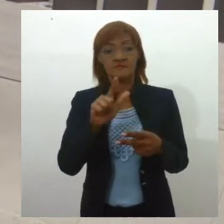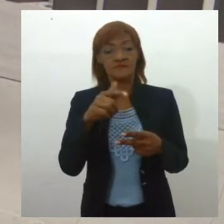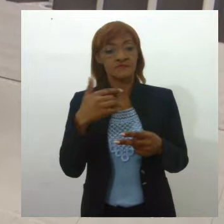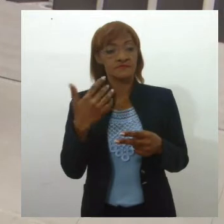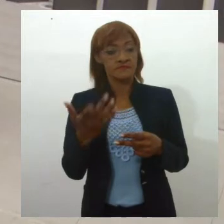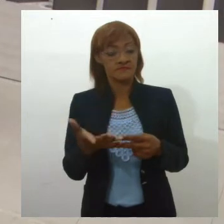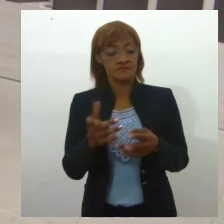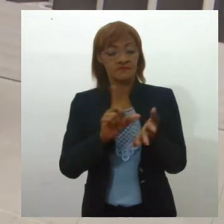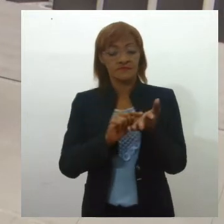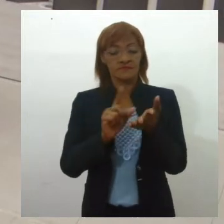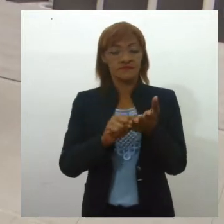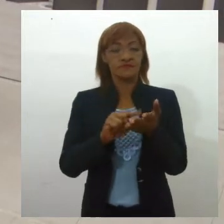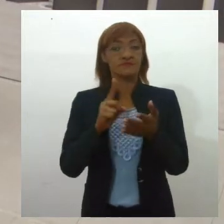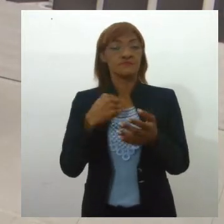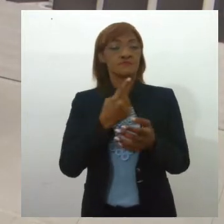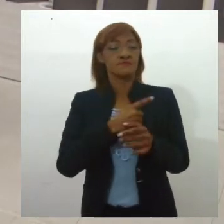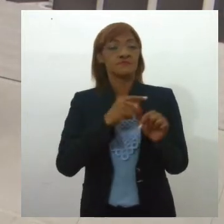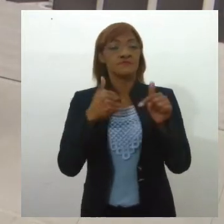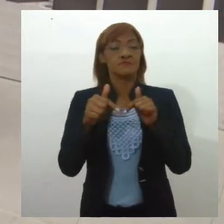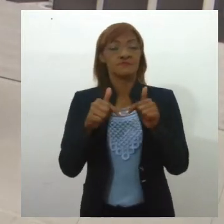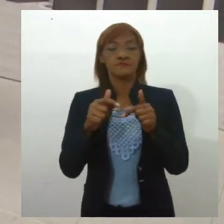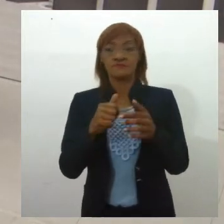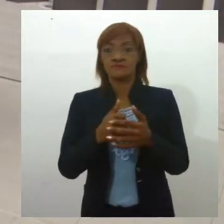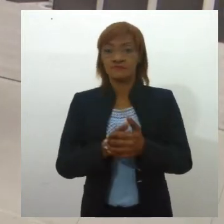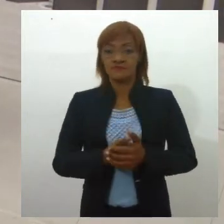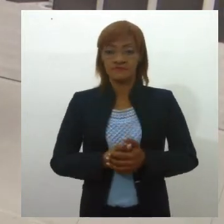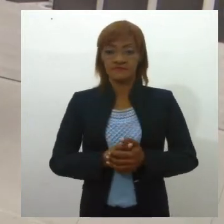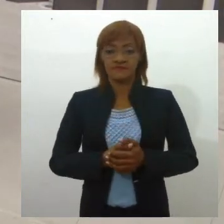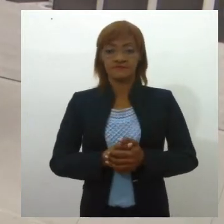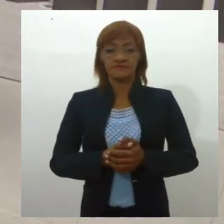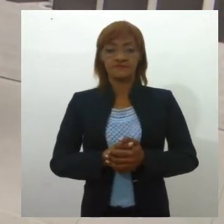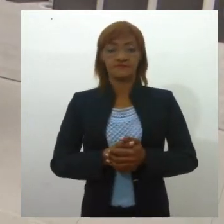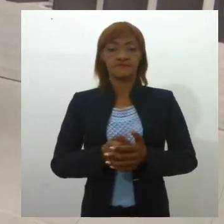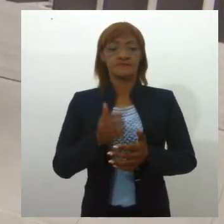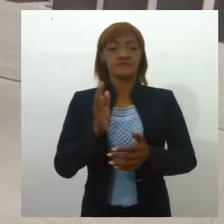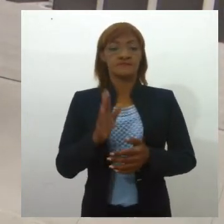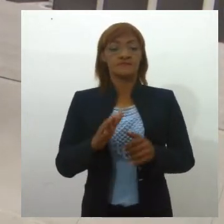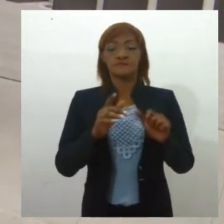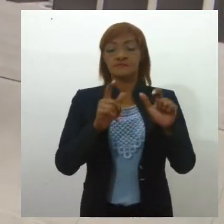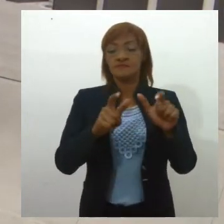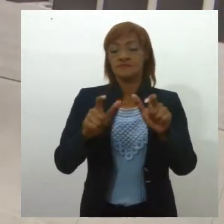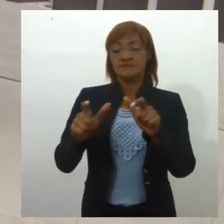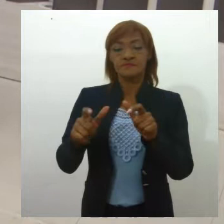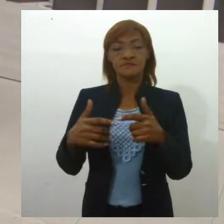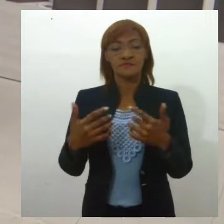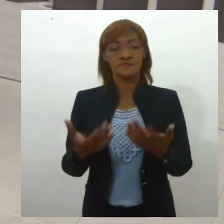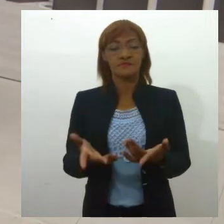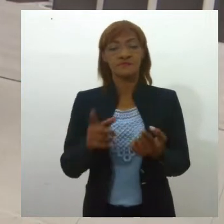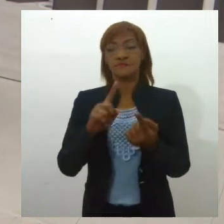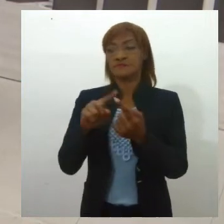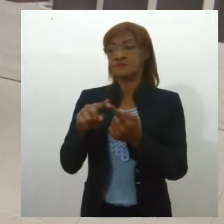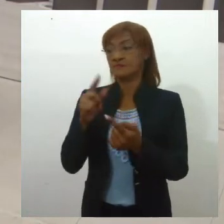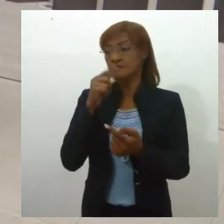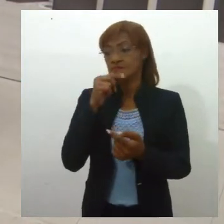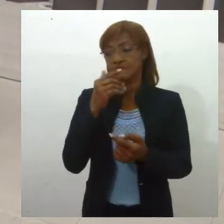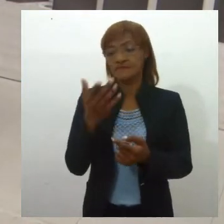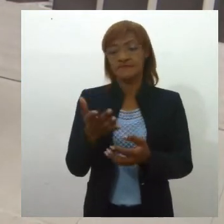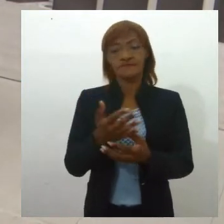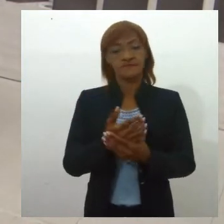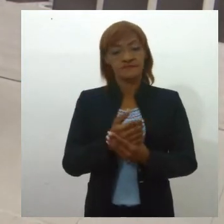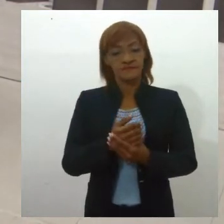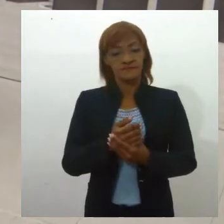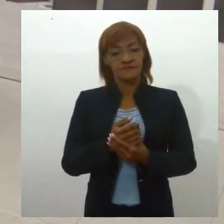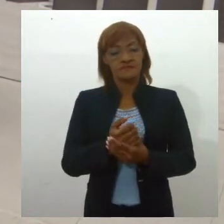nosso trabalho, de forma direta ou indireta, como os solos da região, a qualidade da água do Rio Sergipe,